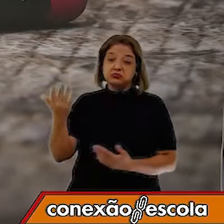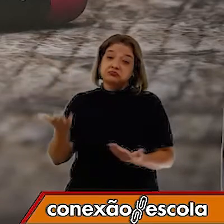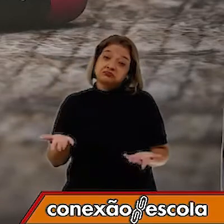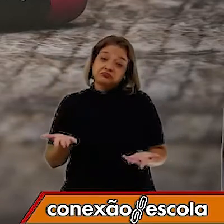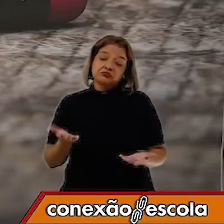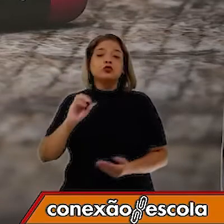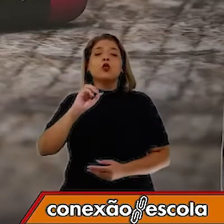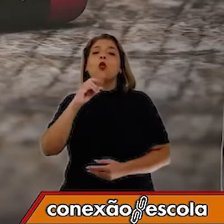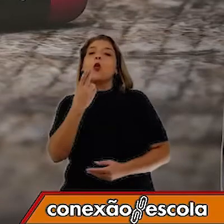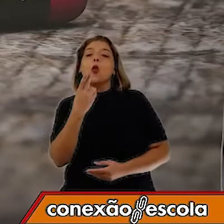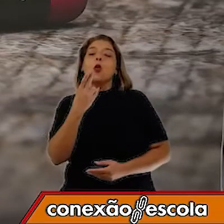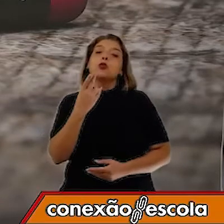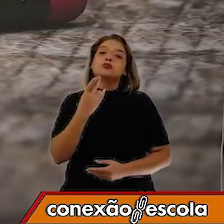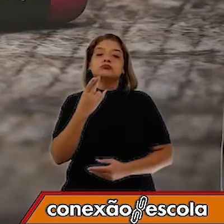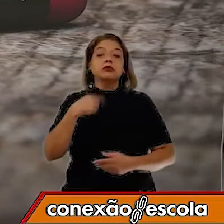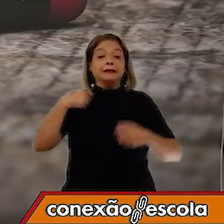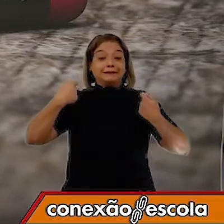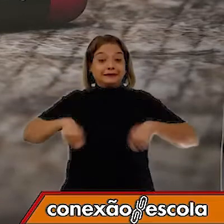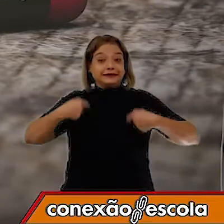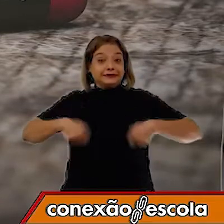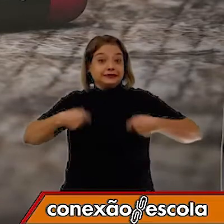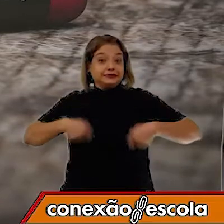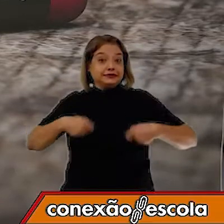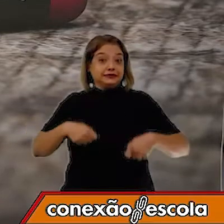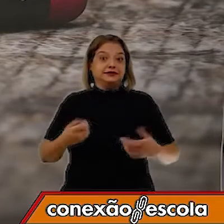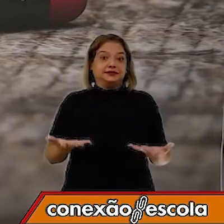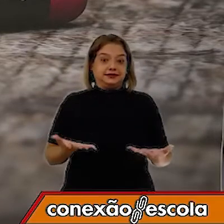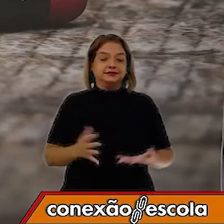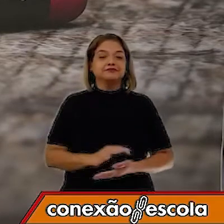Será que foi por uma necessidade?